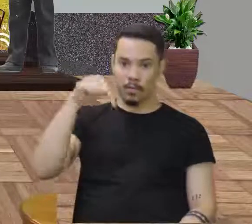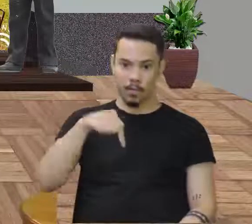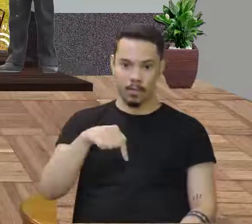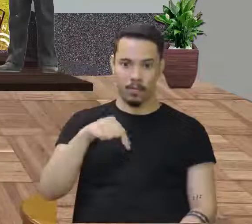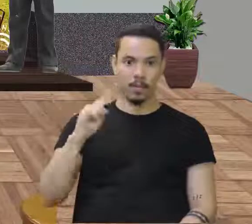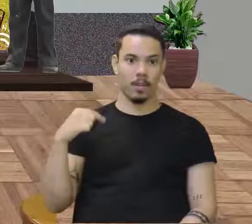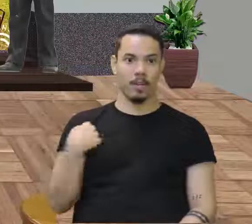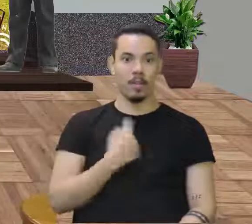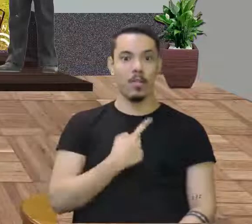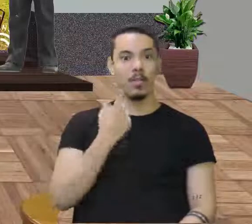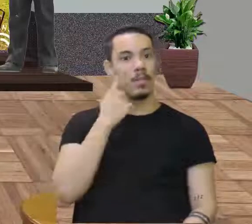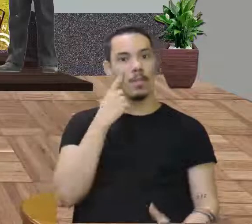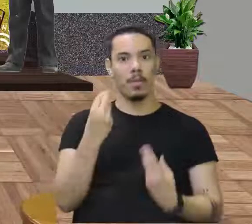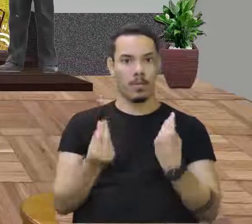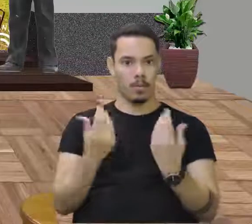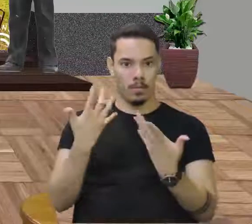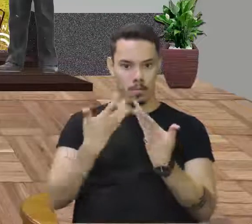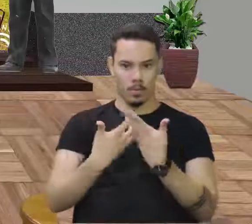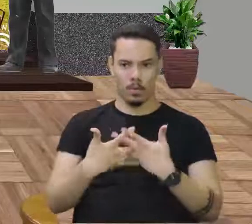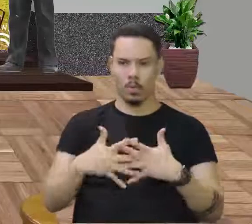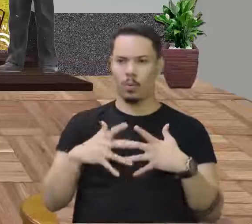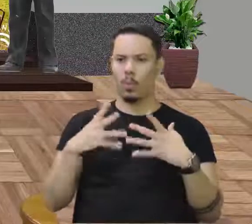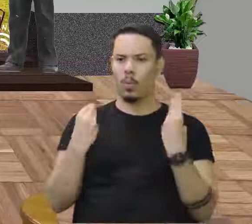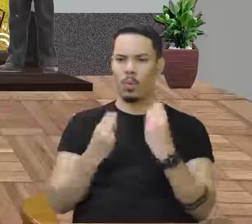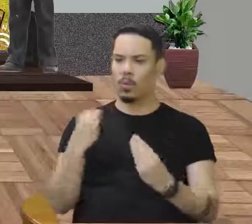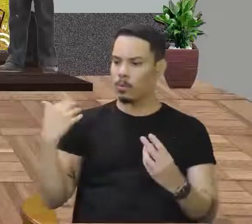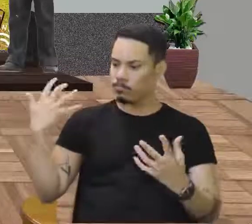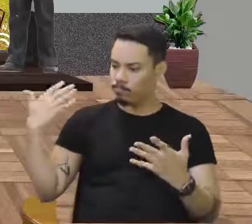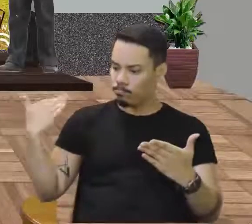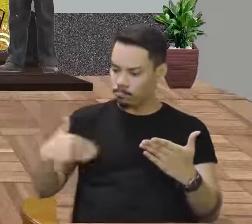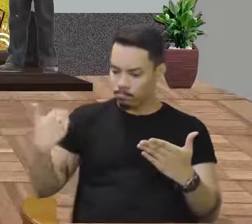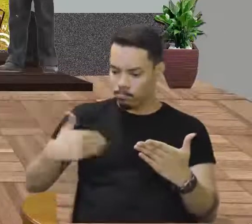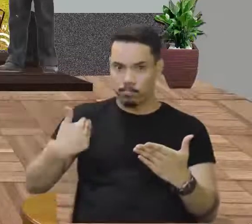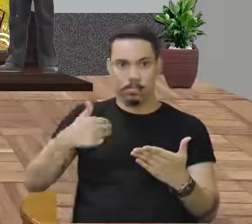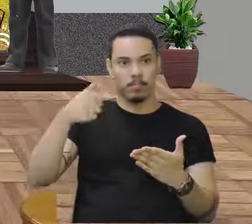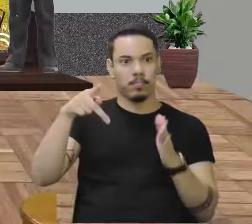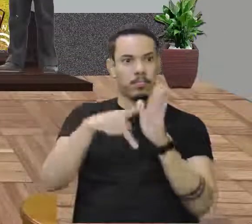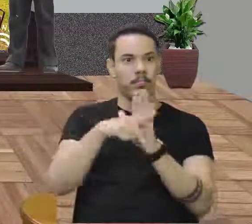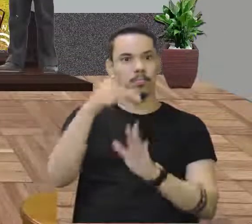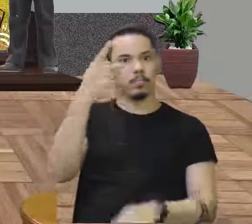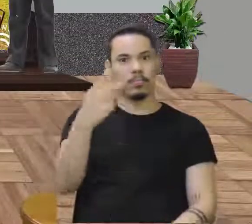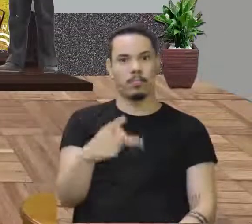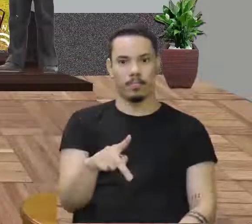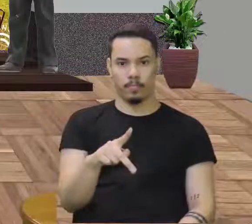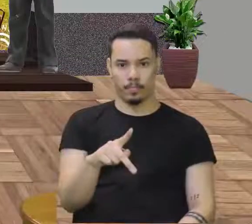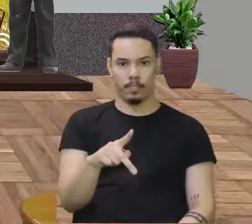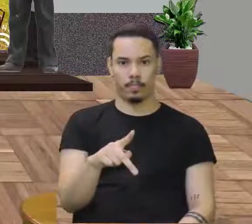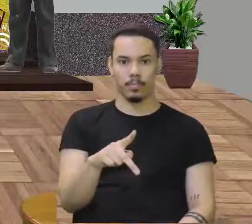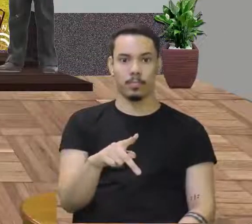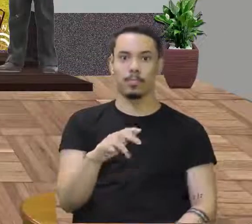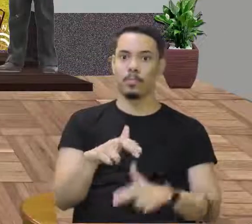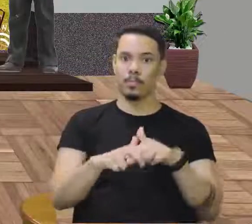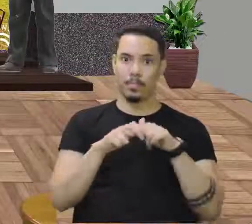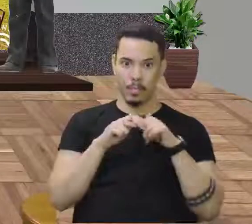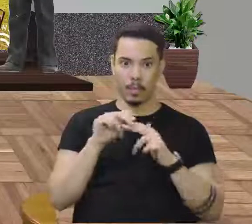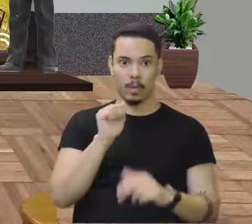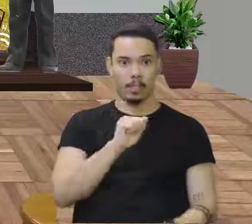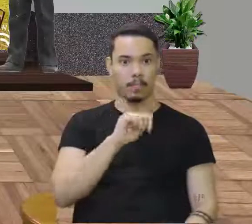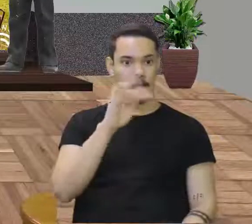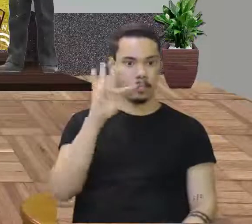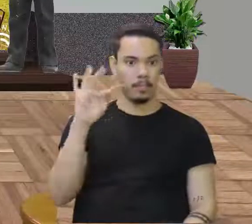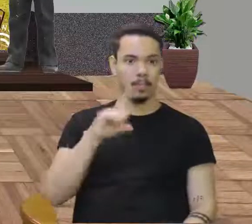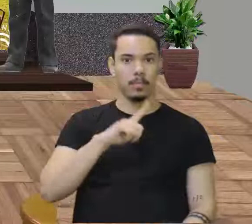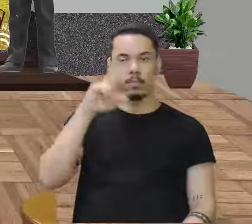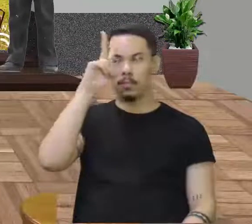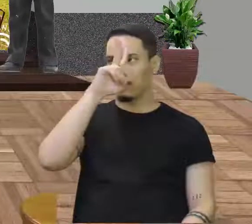nós vamos ver essa saga dele. Todo esse processo que ele vai passar aqui. Então, Aloysio, ele está com a